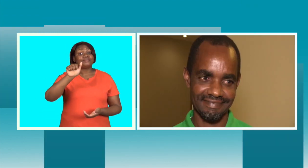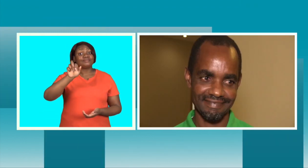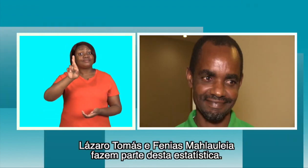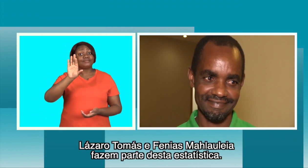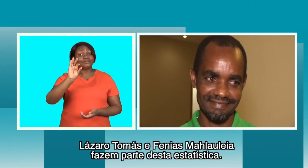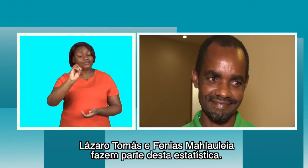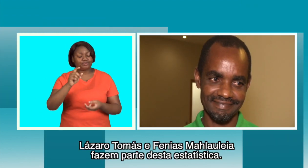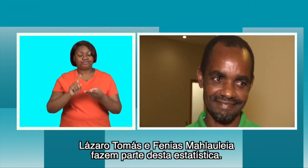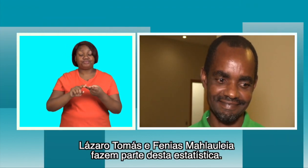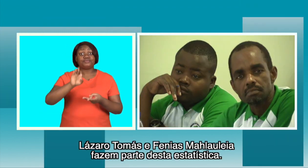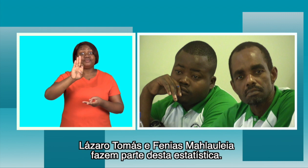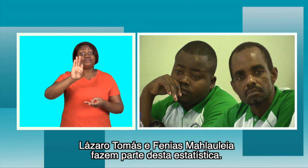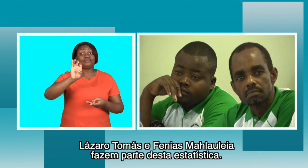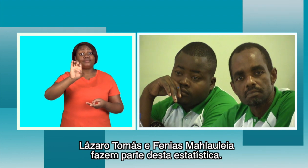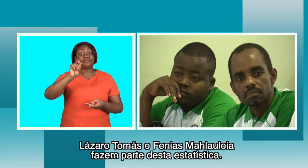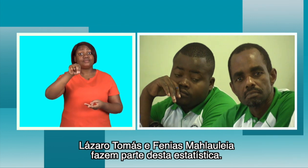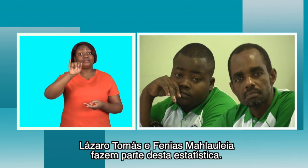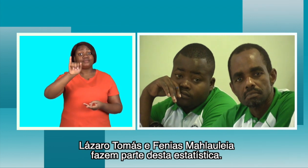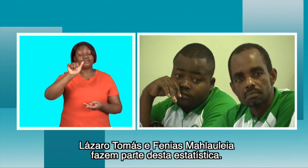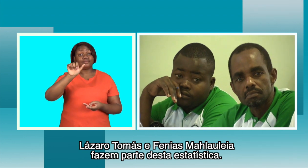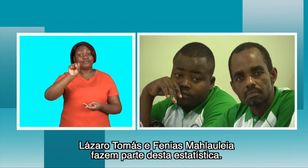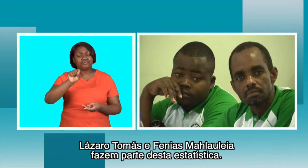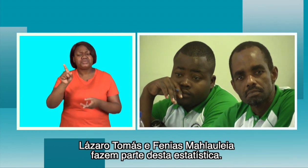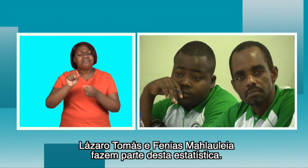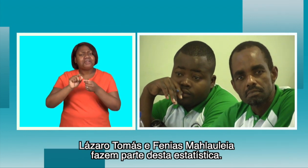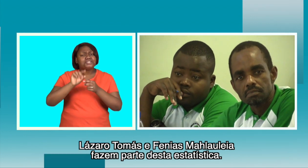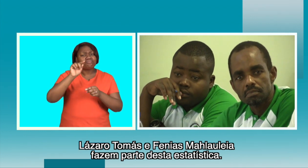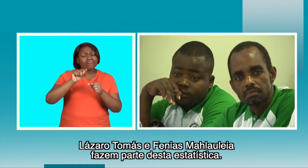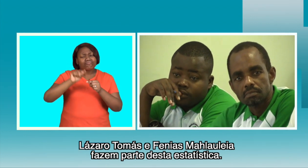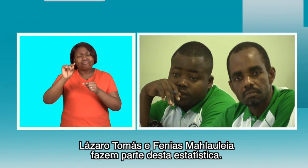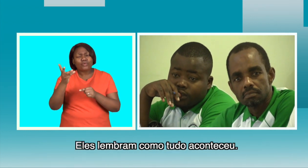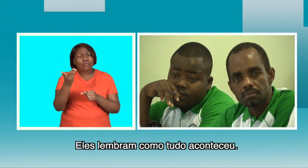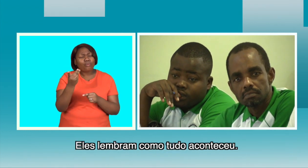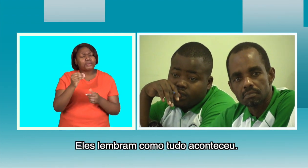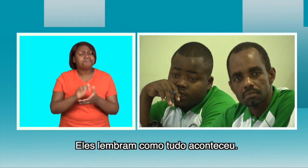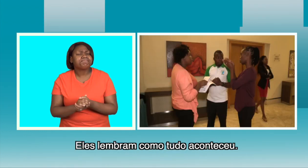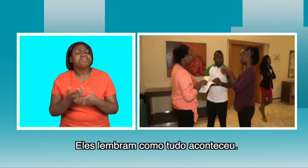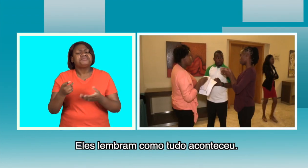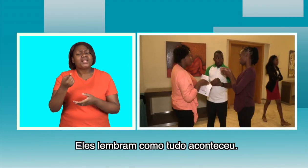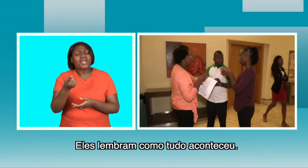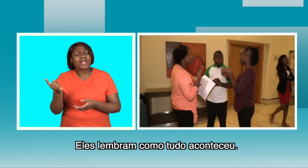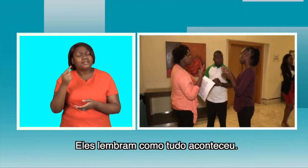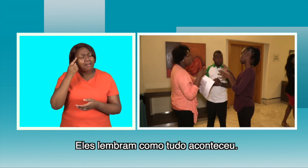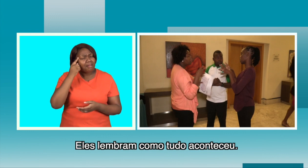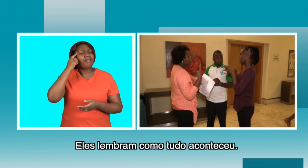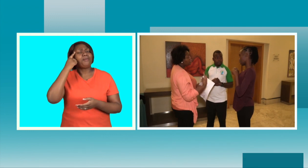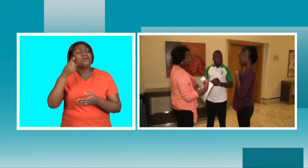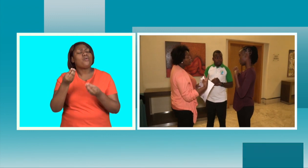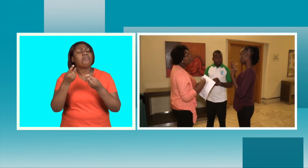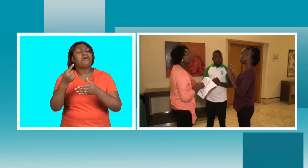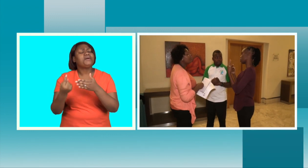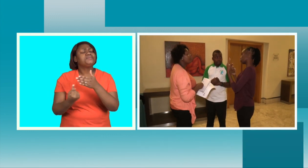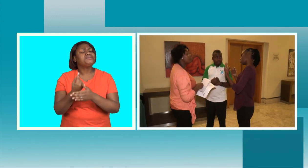Lázaro Tomás e Fenias Machauleia fazem parte desta estatística. Eles lembram como tudo aconteceu.